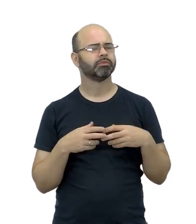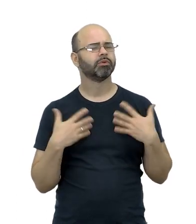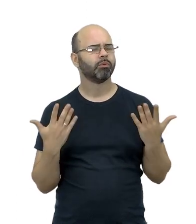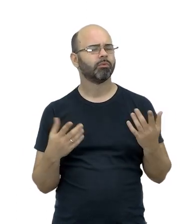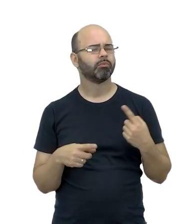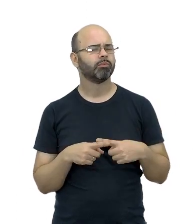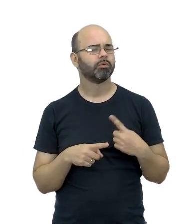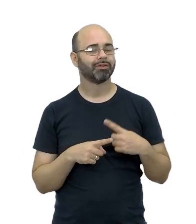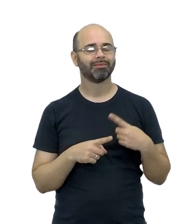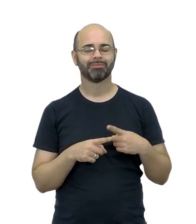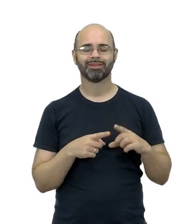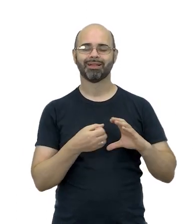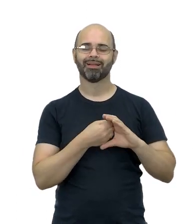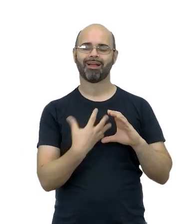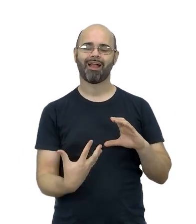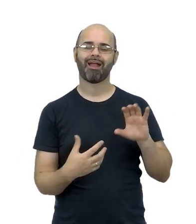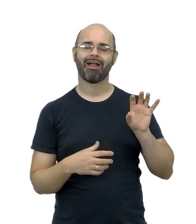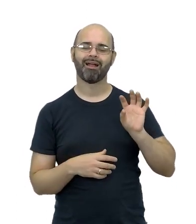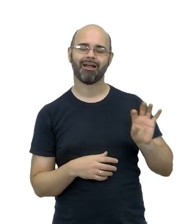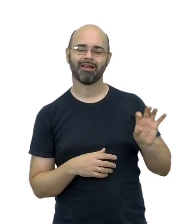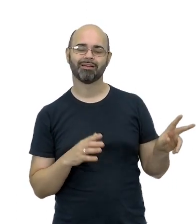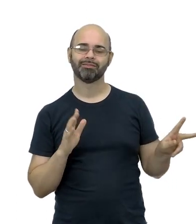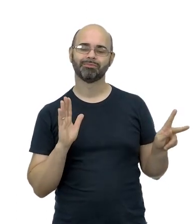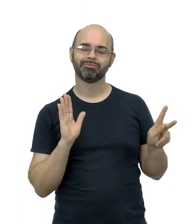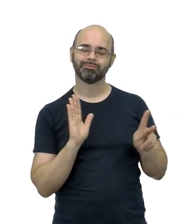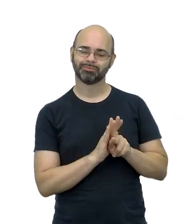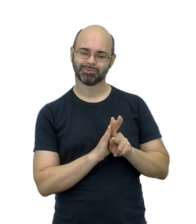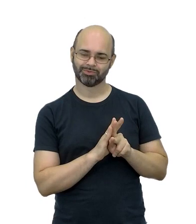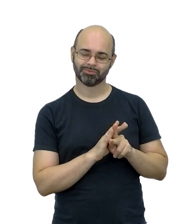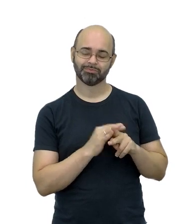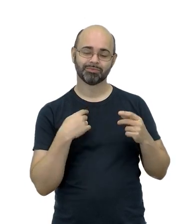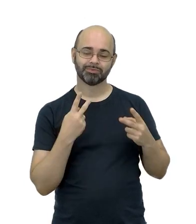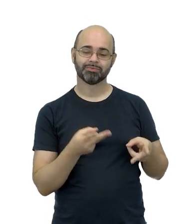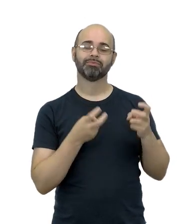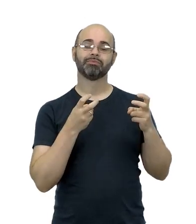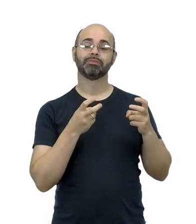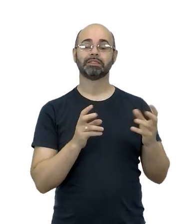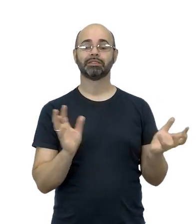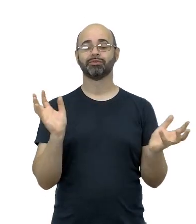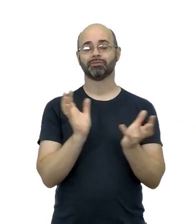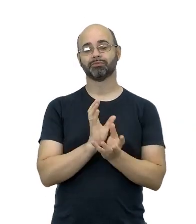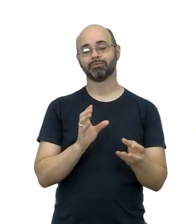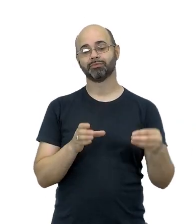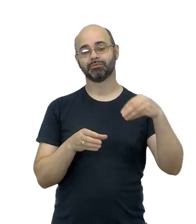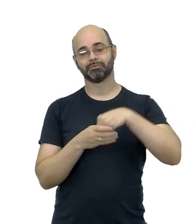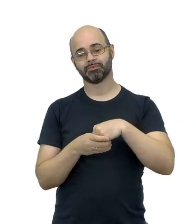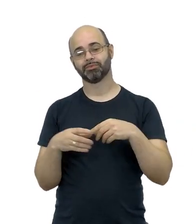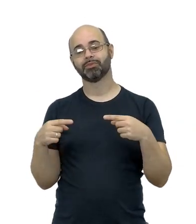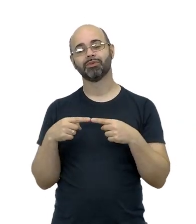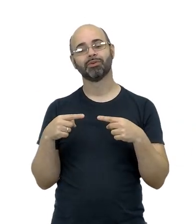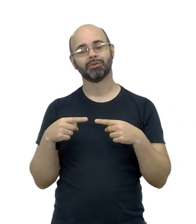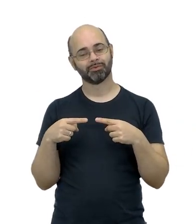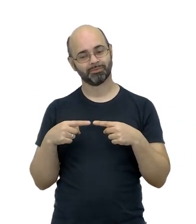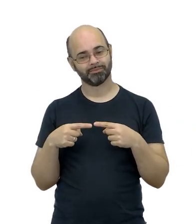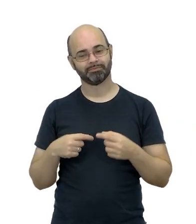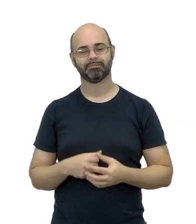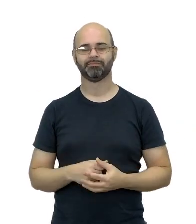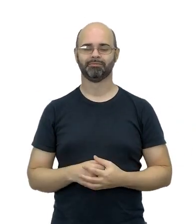tem algumas características que permitem que a gente inclua essas figuras numa determinada classe de